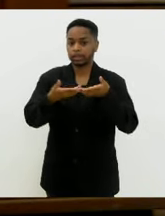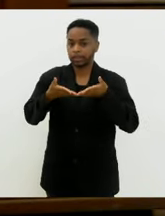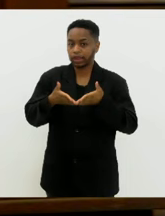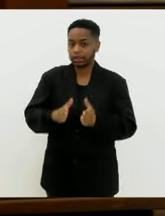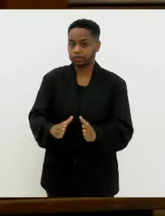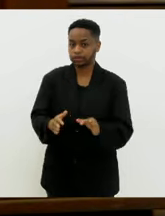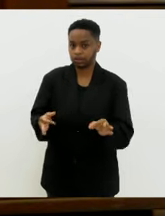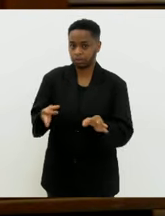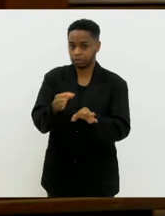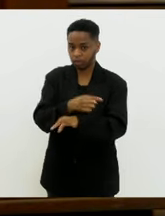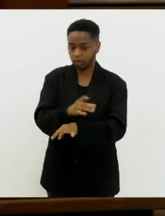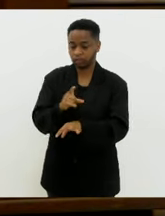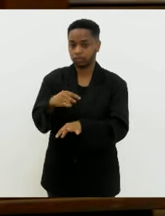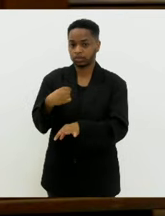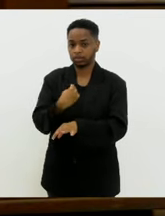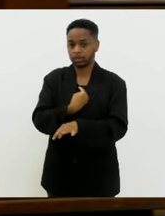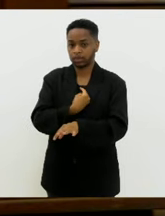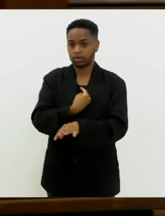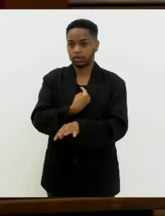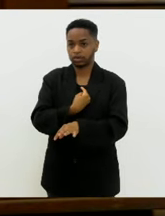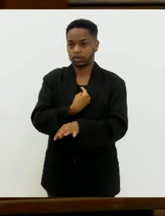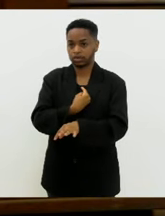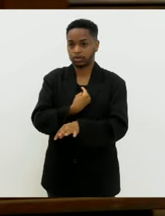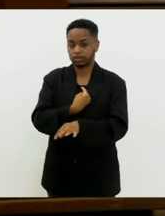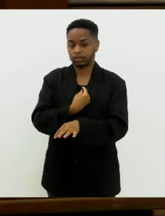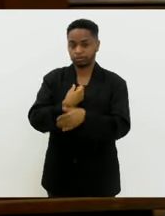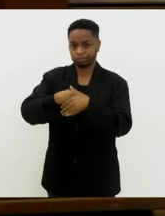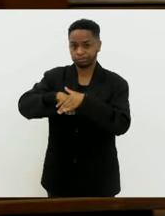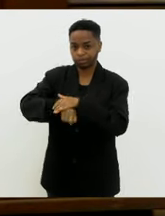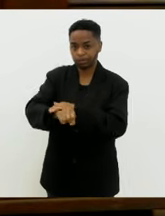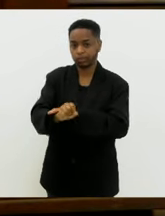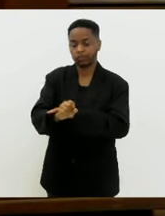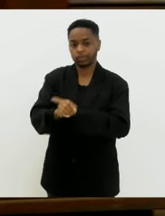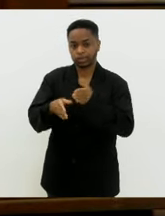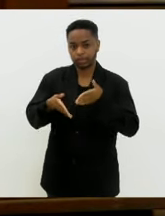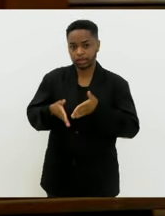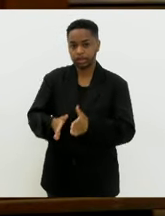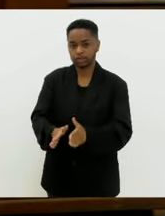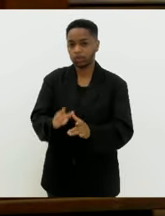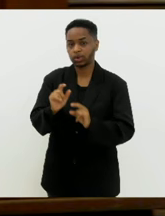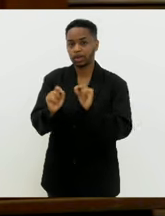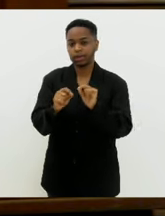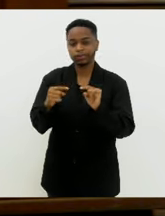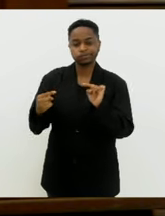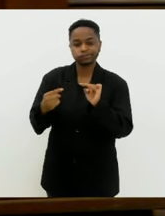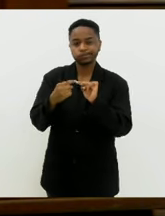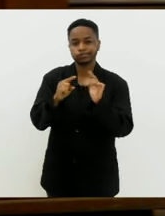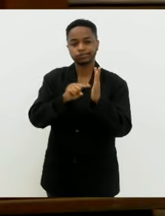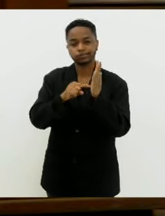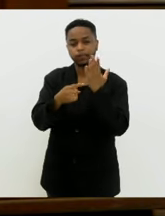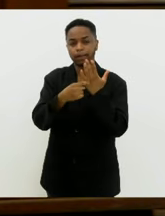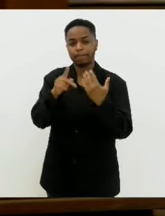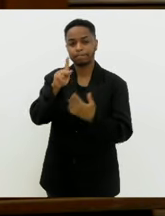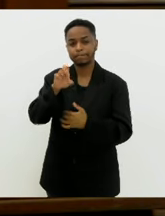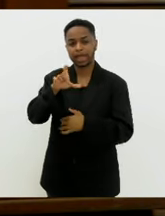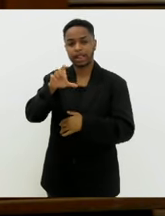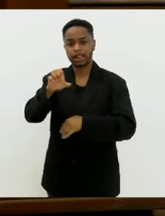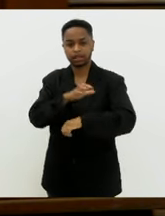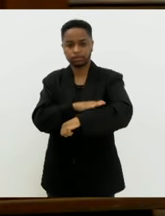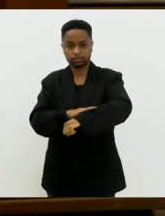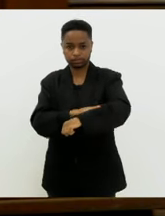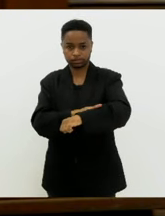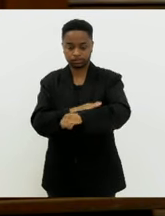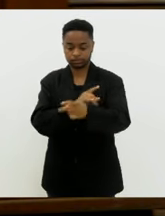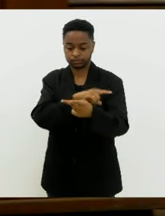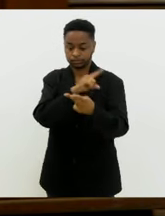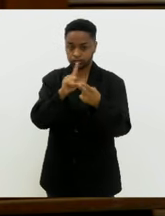quando saímos da barriga da nossa mãe. É aquela primeira pele. A segunda pele é